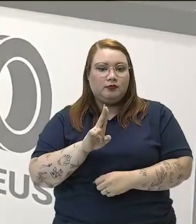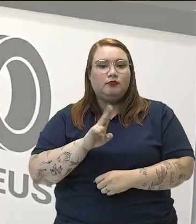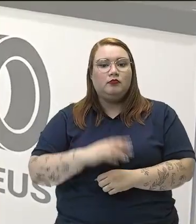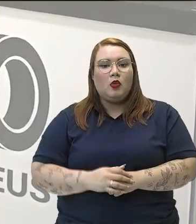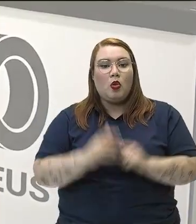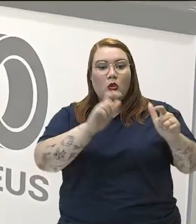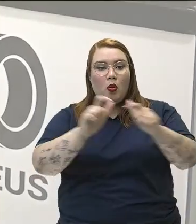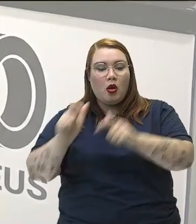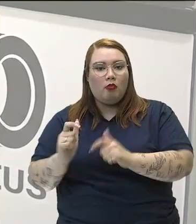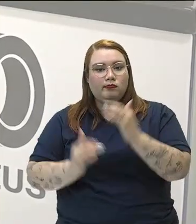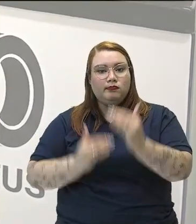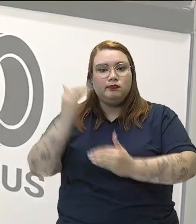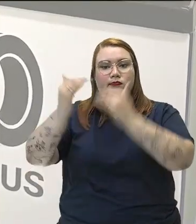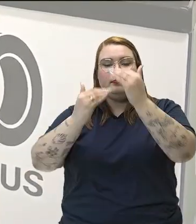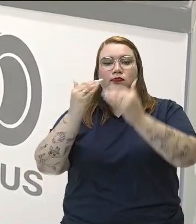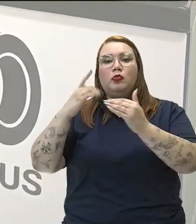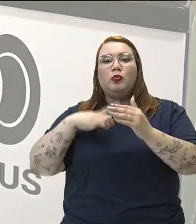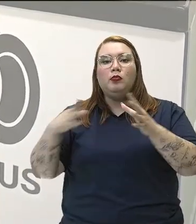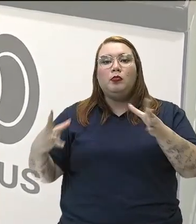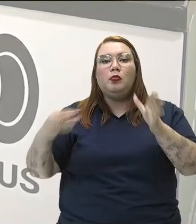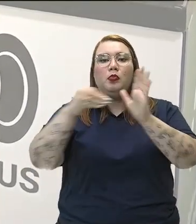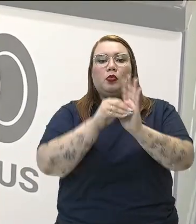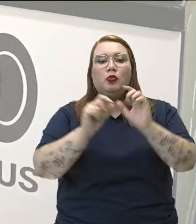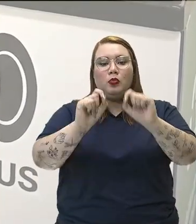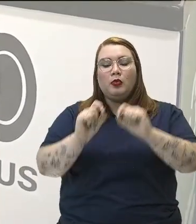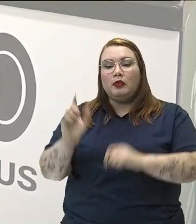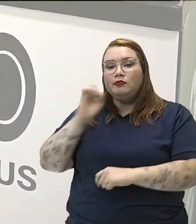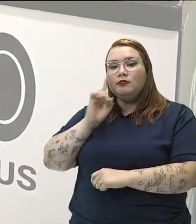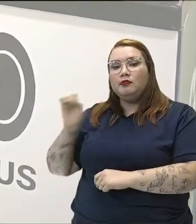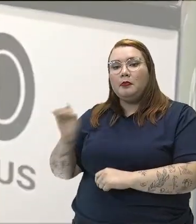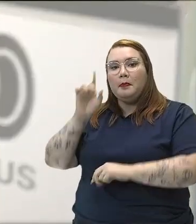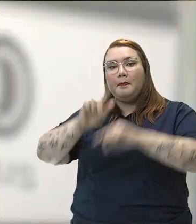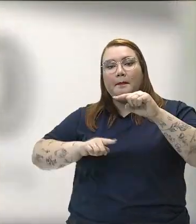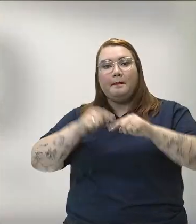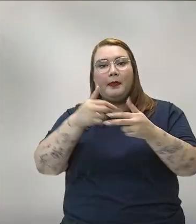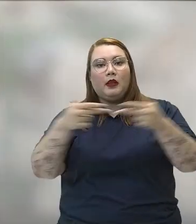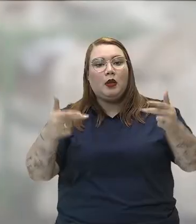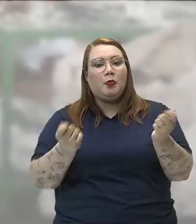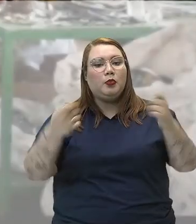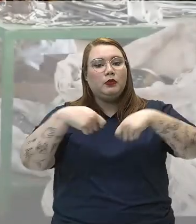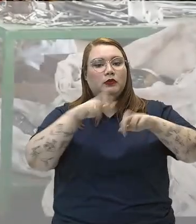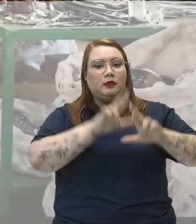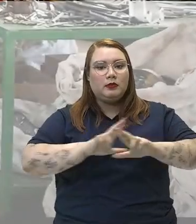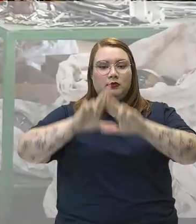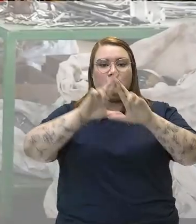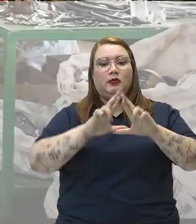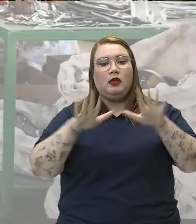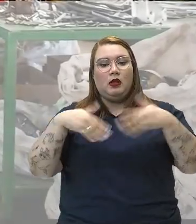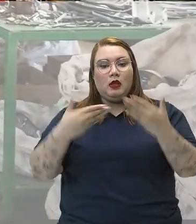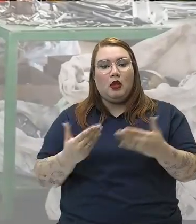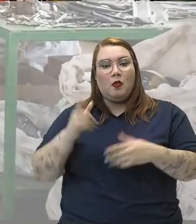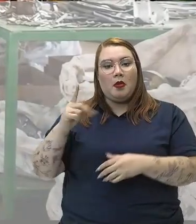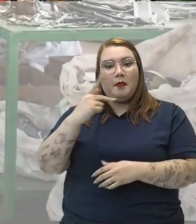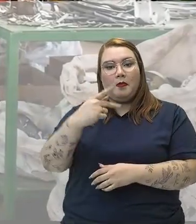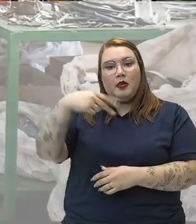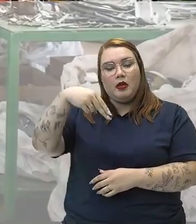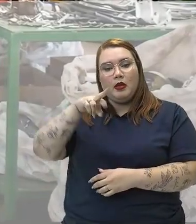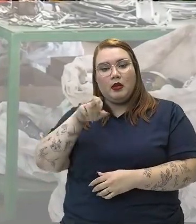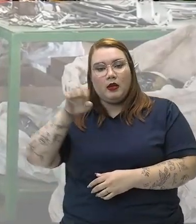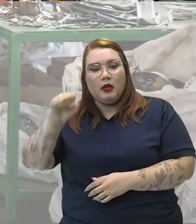grandes avanços foi a inclusão social dos catadores de materiais recicláveis. A PNRS prioriza o trabalho